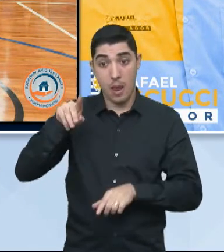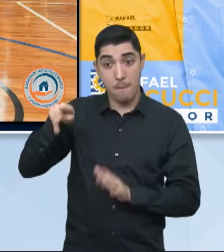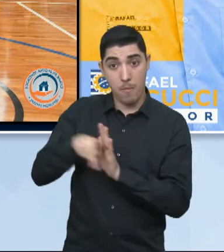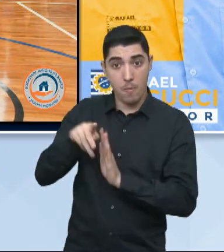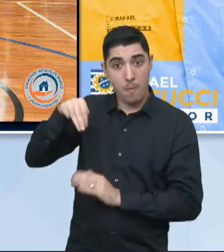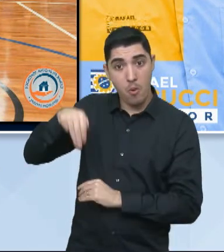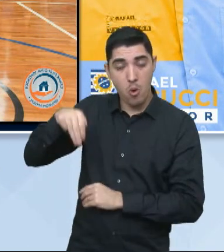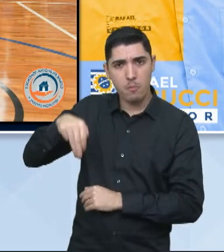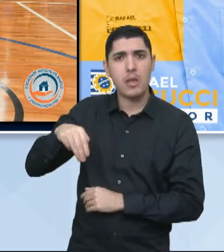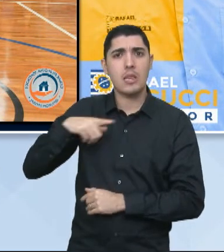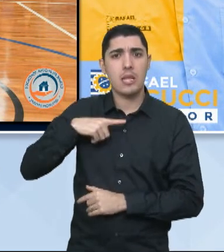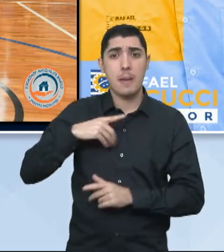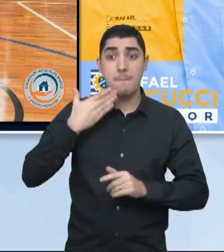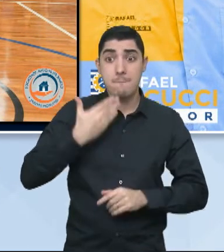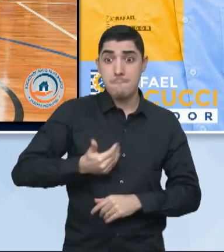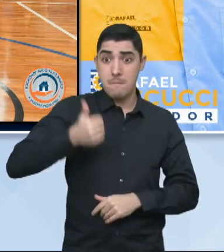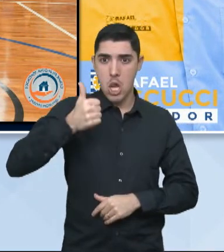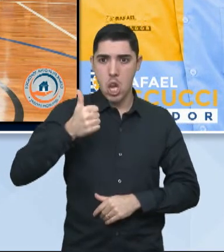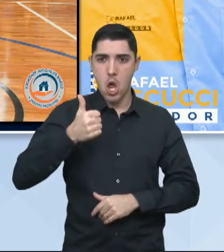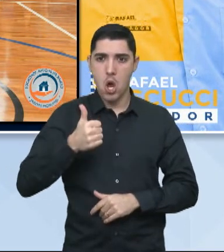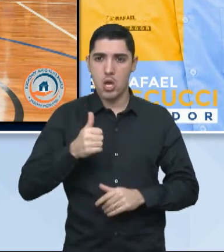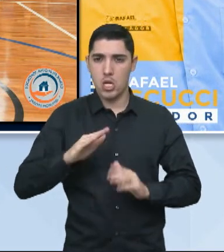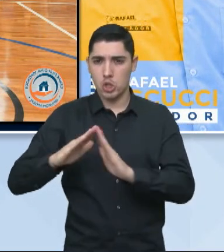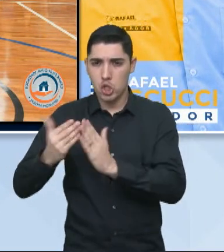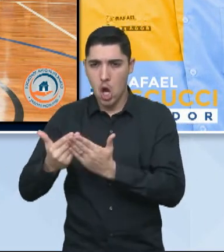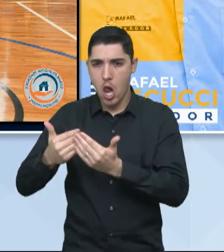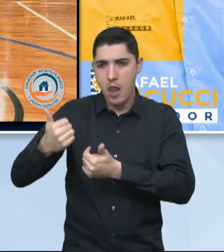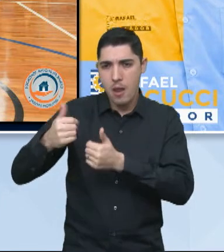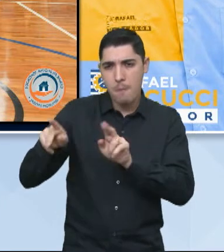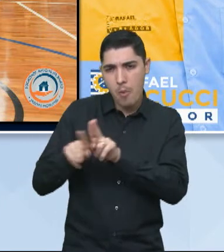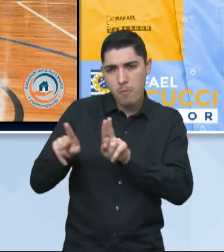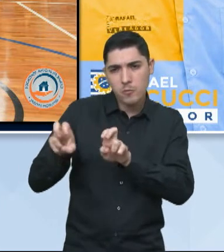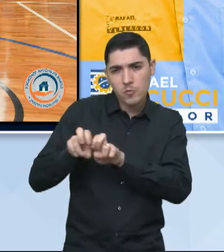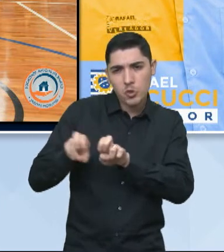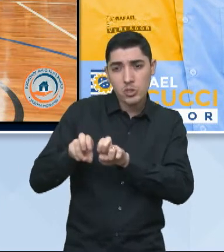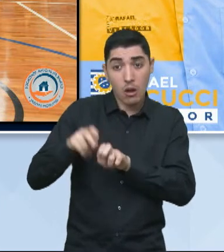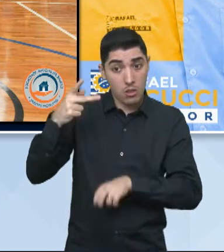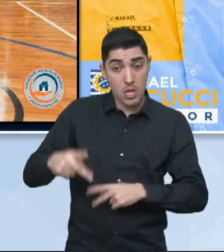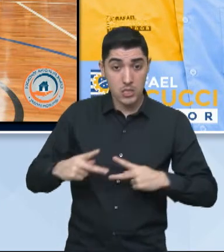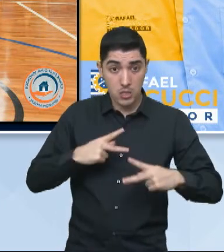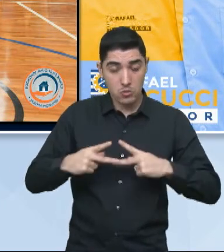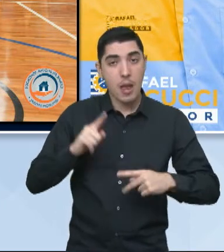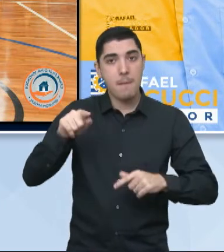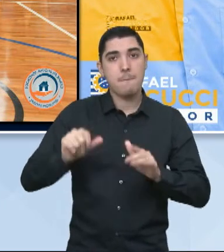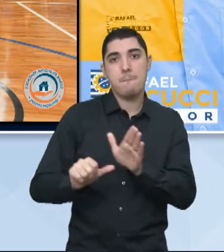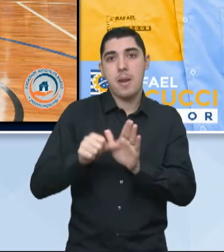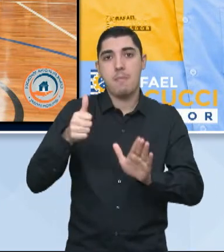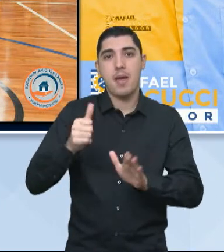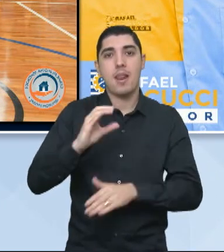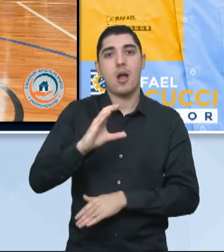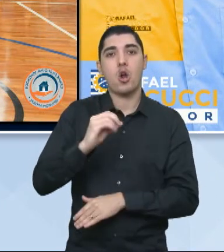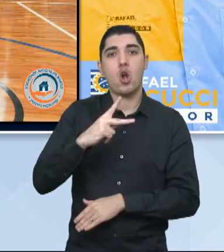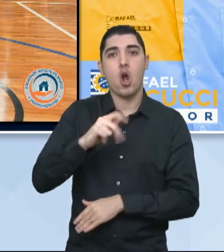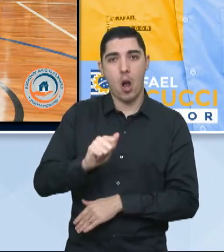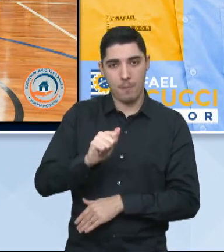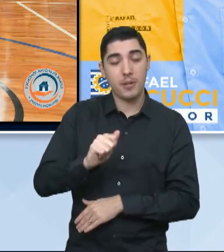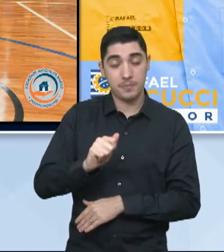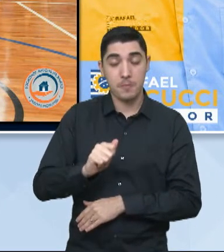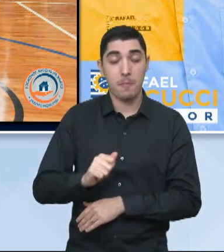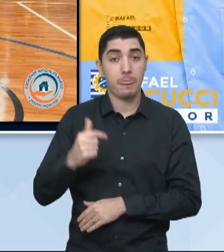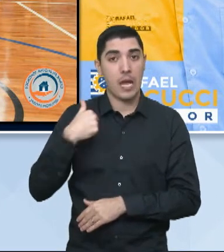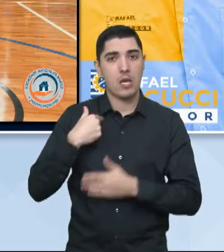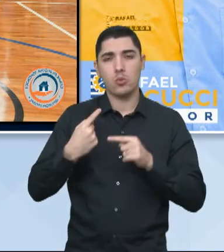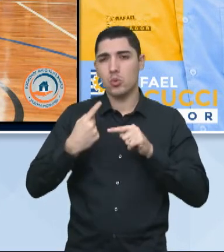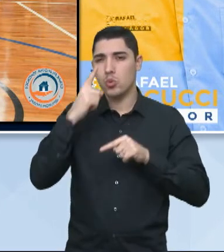inscritos jogando com as melhores escolinhas de futsal de São José dos Campos nessa primeira Copa Popular. Eu estive domingo